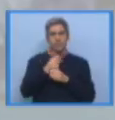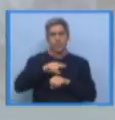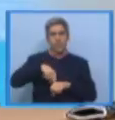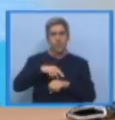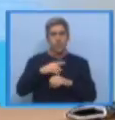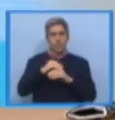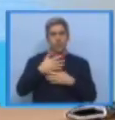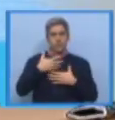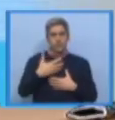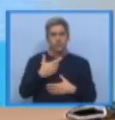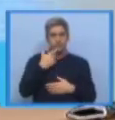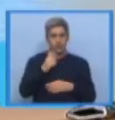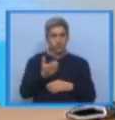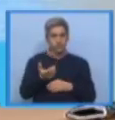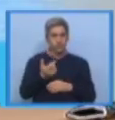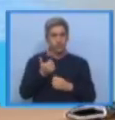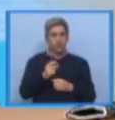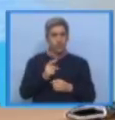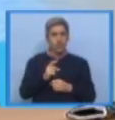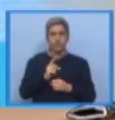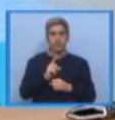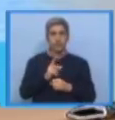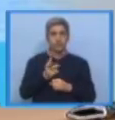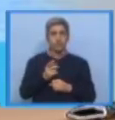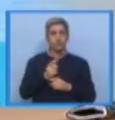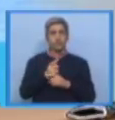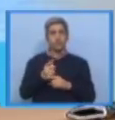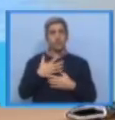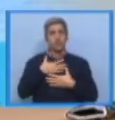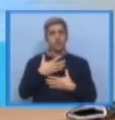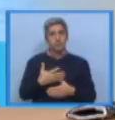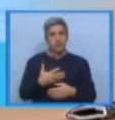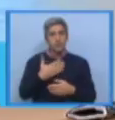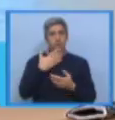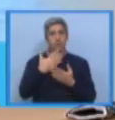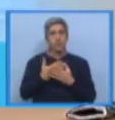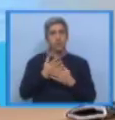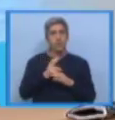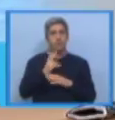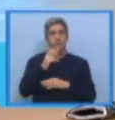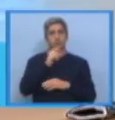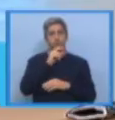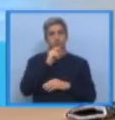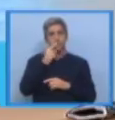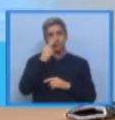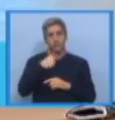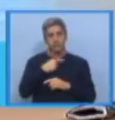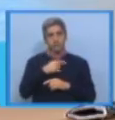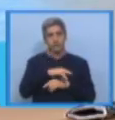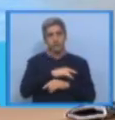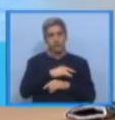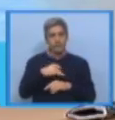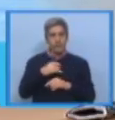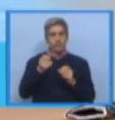sobrecarregada a trabalhar nestes serviços. Não, até porque o cansaço, obviamente, que aumenta a probabilidade de erro médico